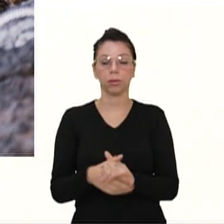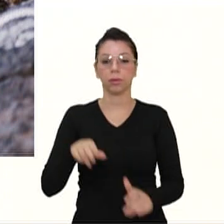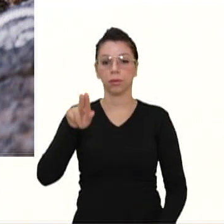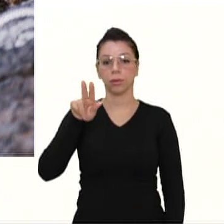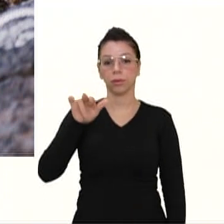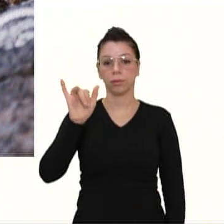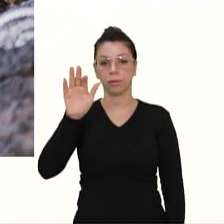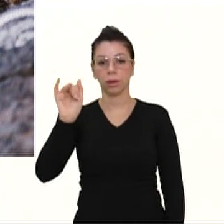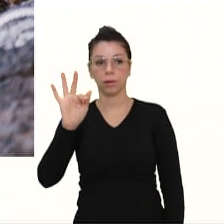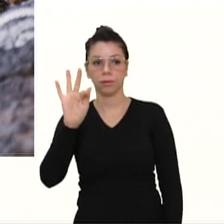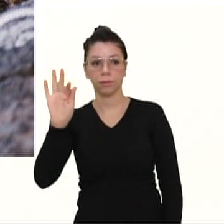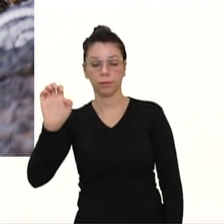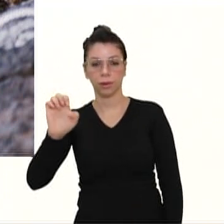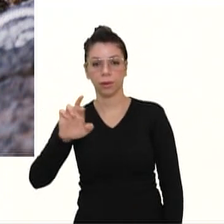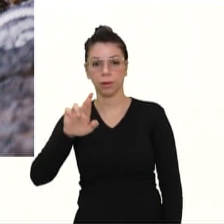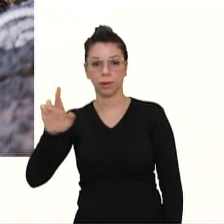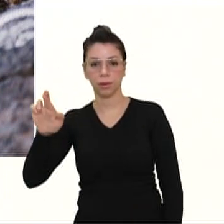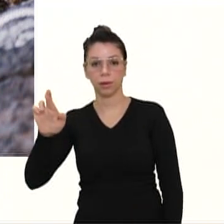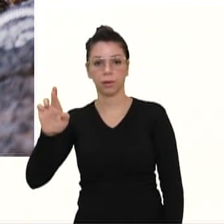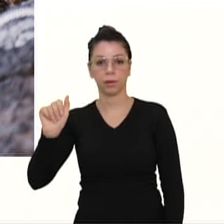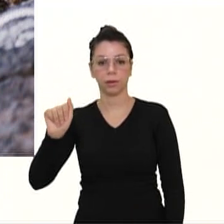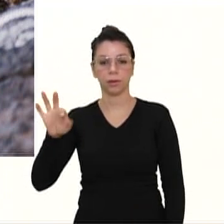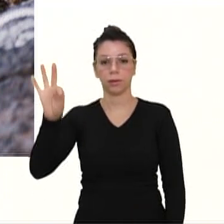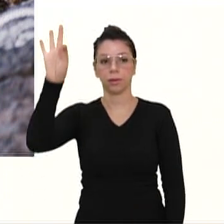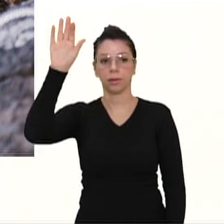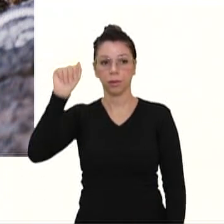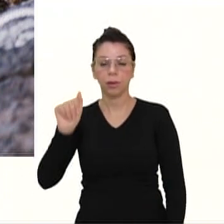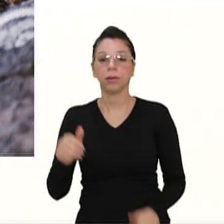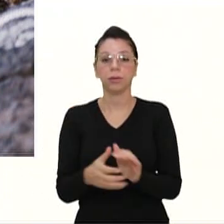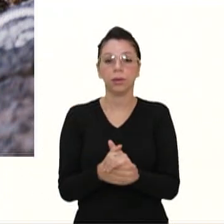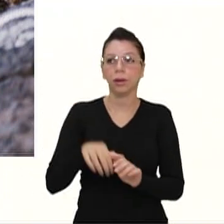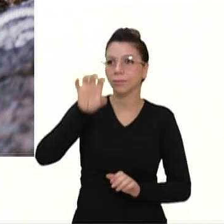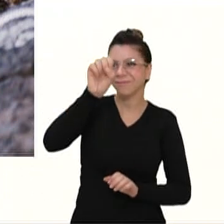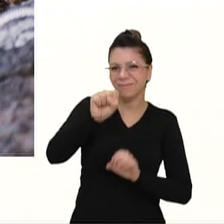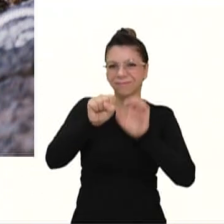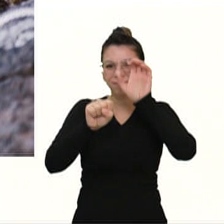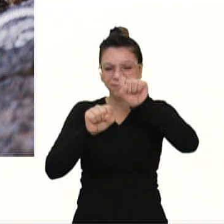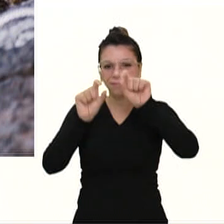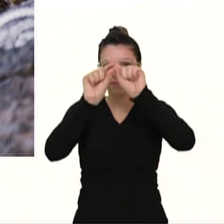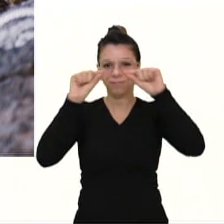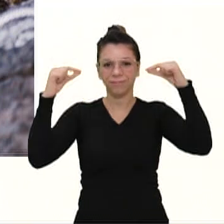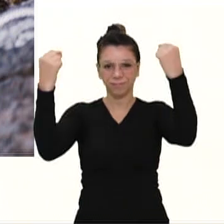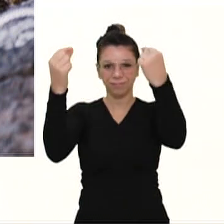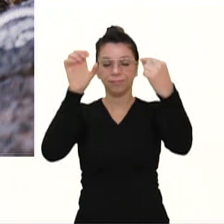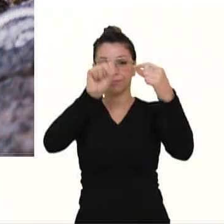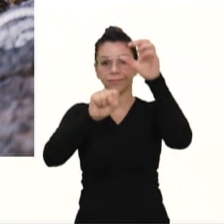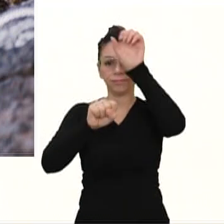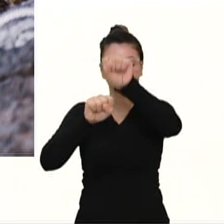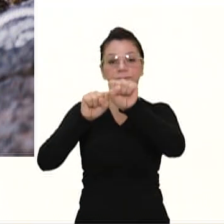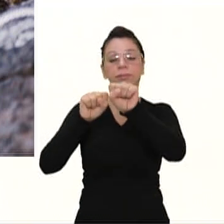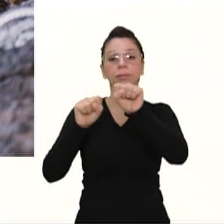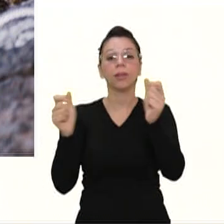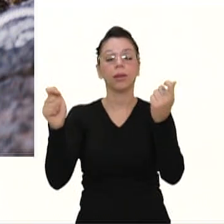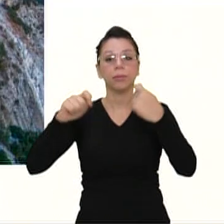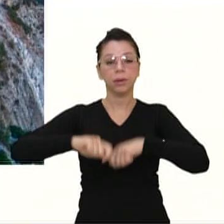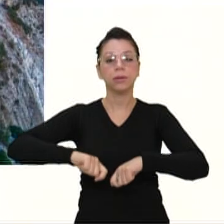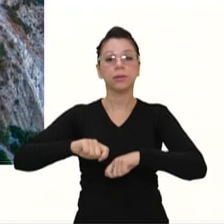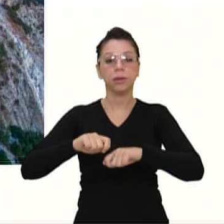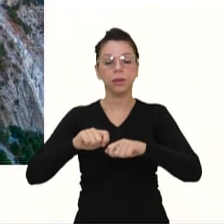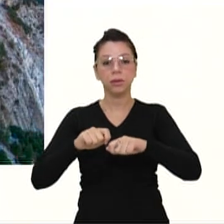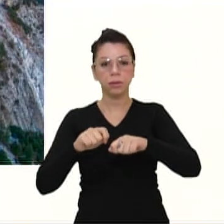é subir uma montanha utilizando de grampos ou elementos artificiais presos na